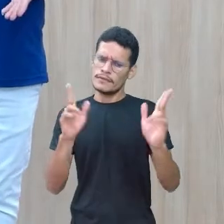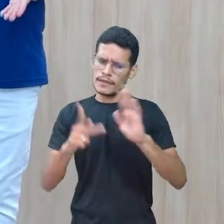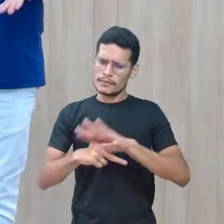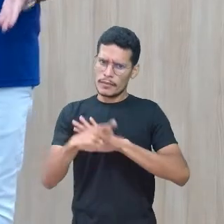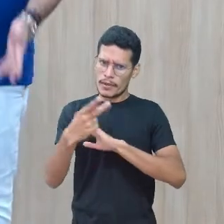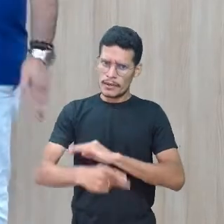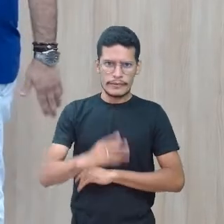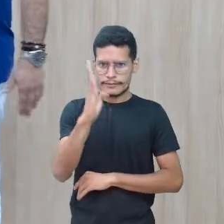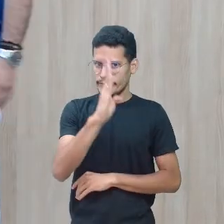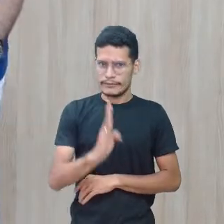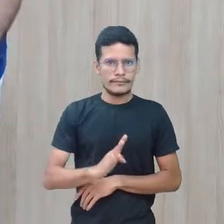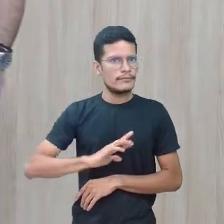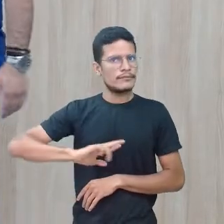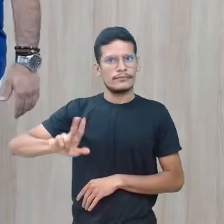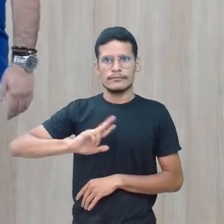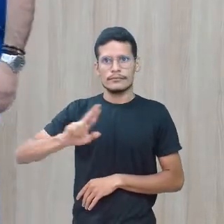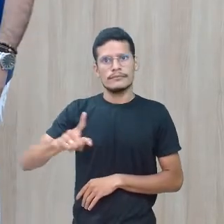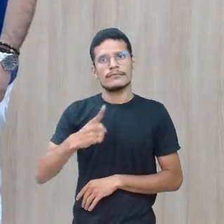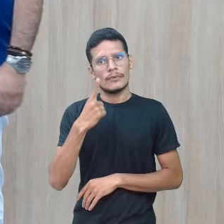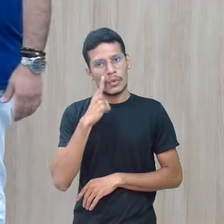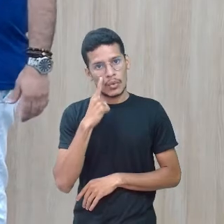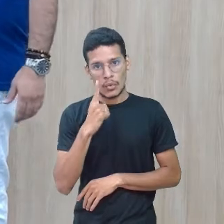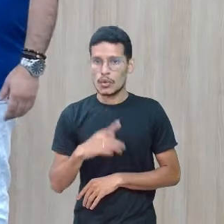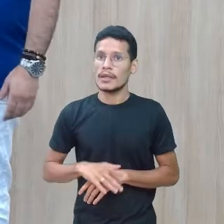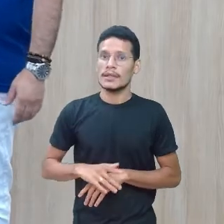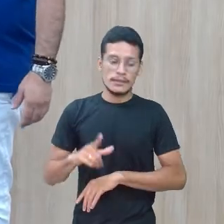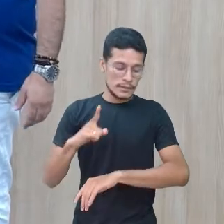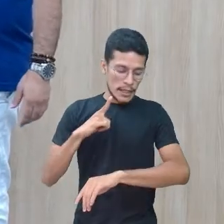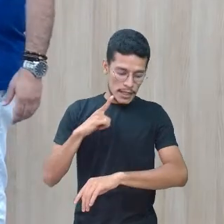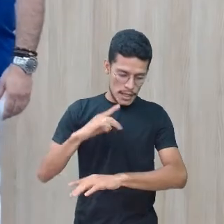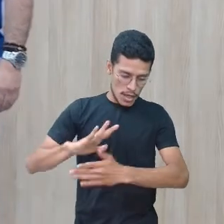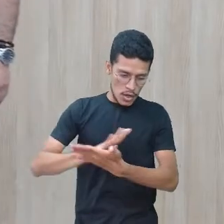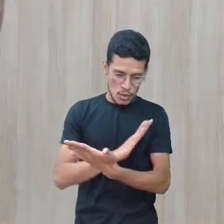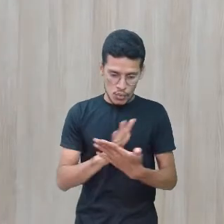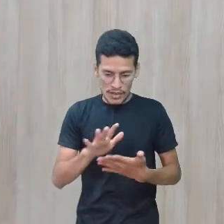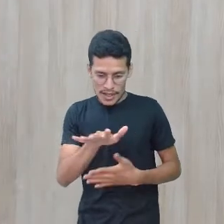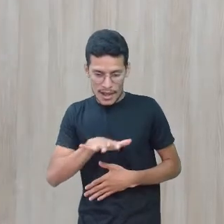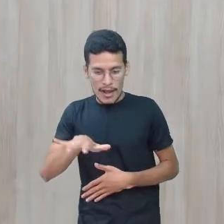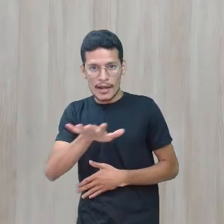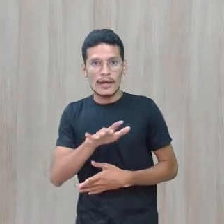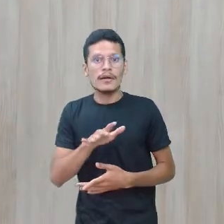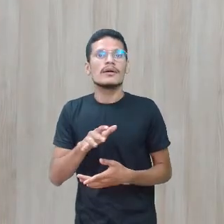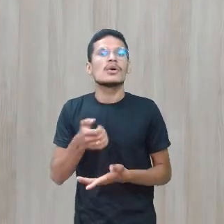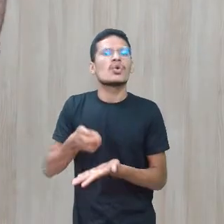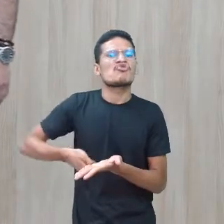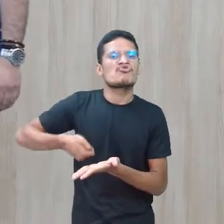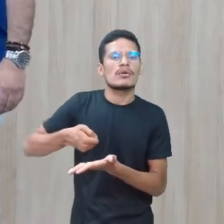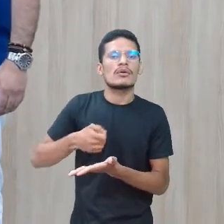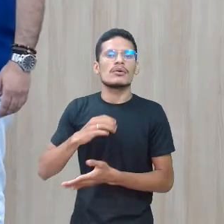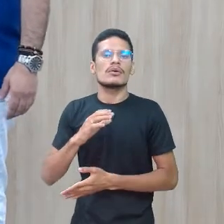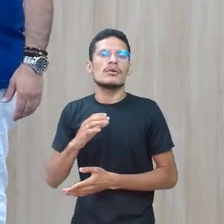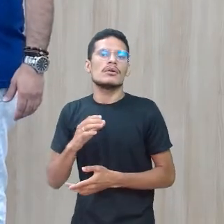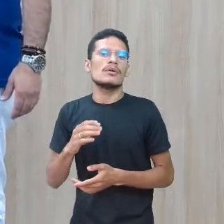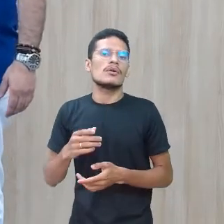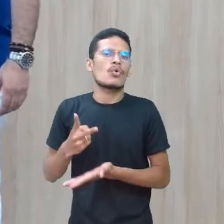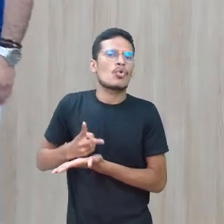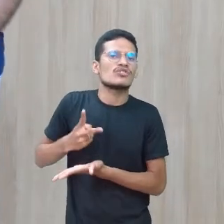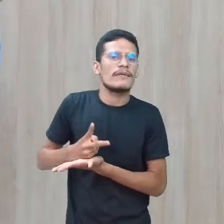no Brasil, né? Então, setores conservadores, né, da sociedade, eles